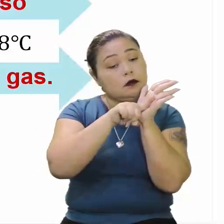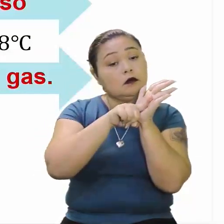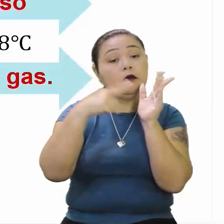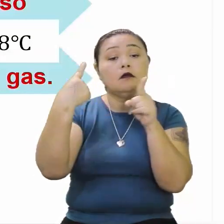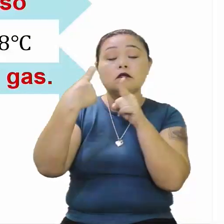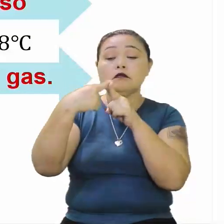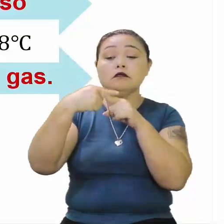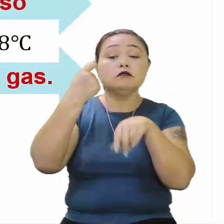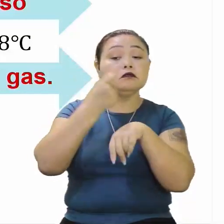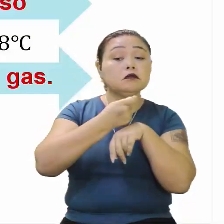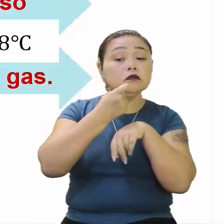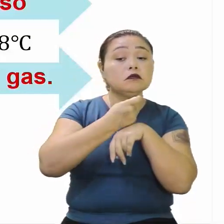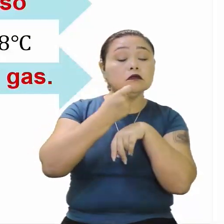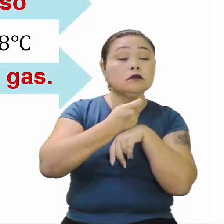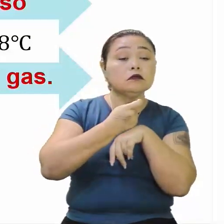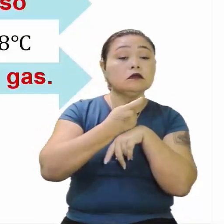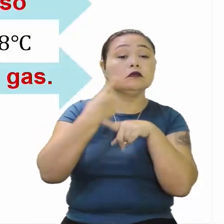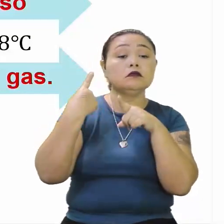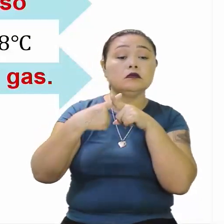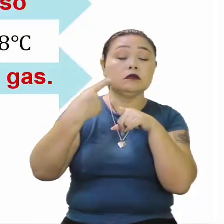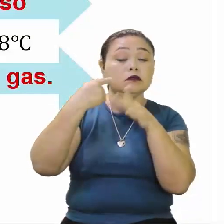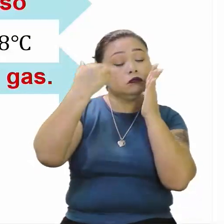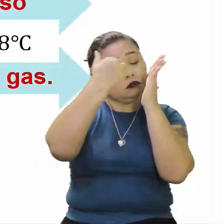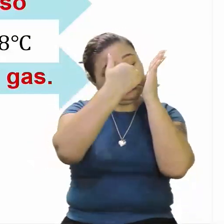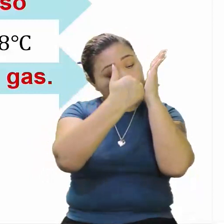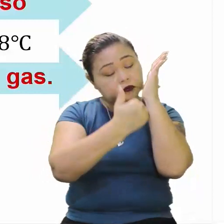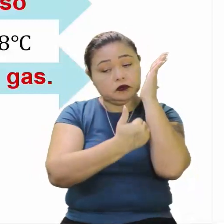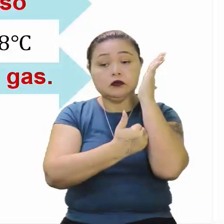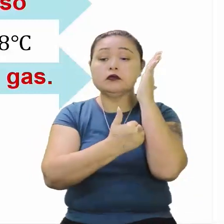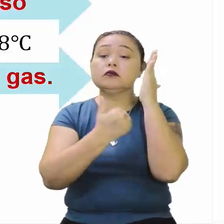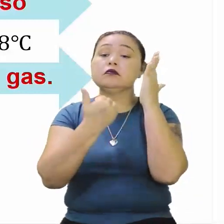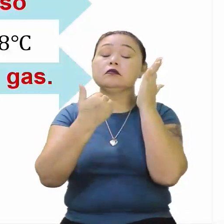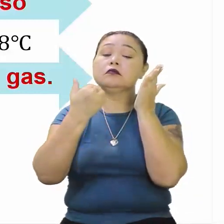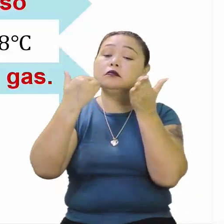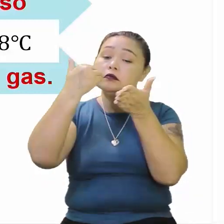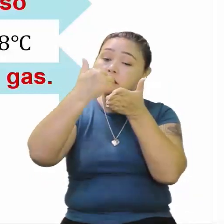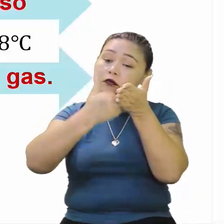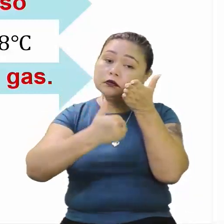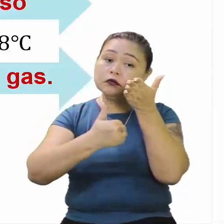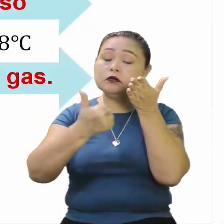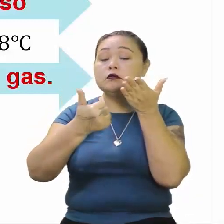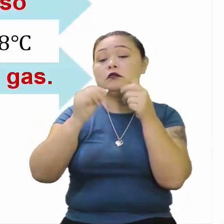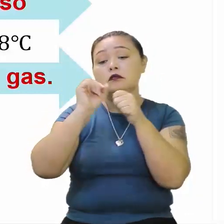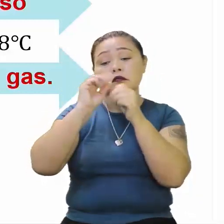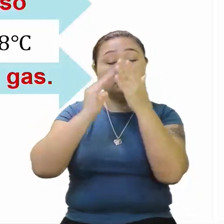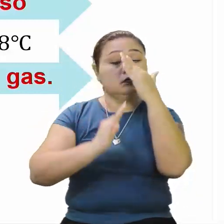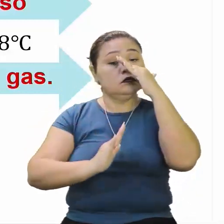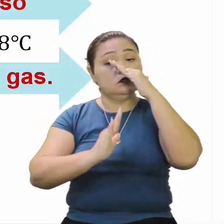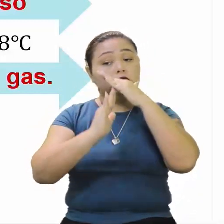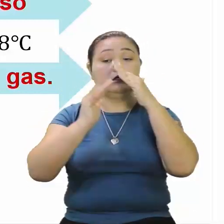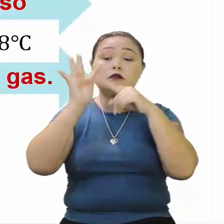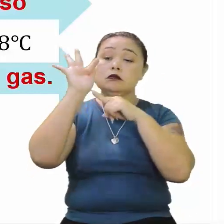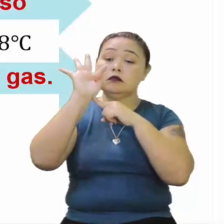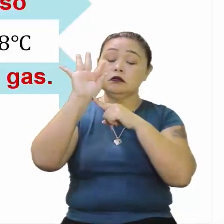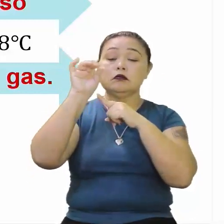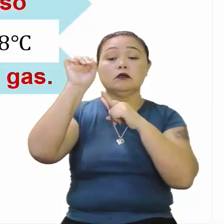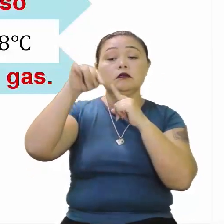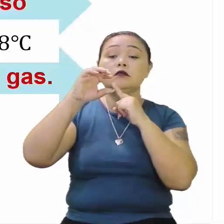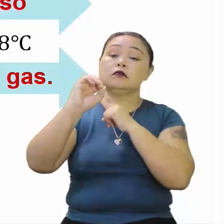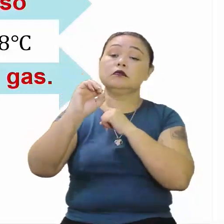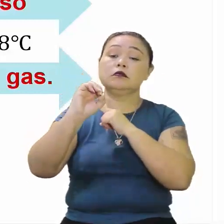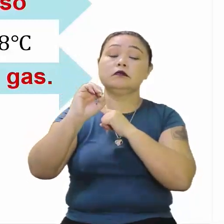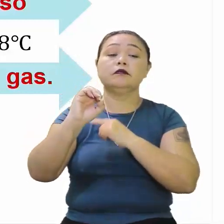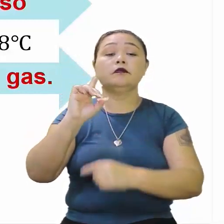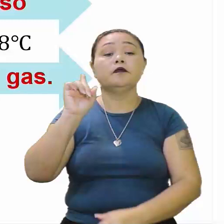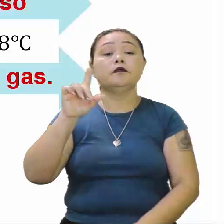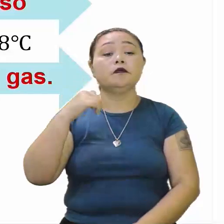no estado sólido? Porque 120 graus está menor do que o ponto de fusão do etanol.